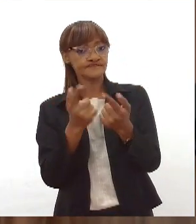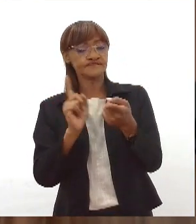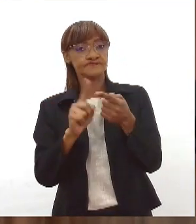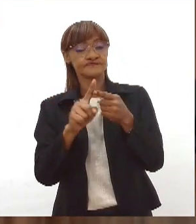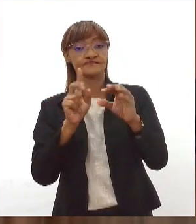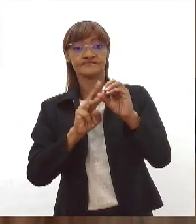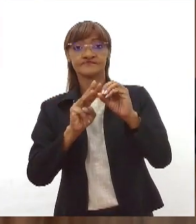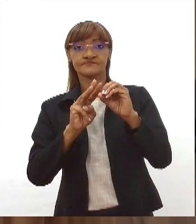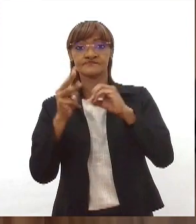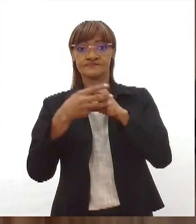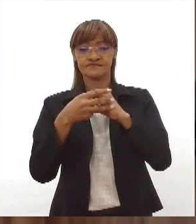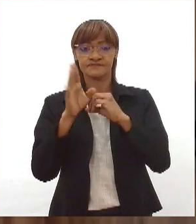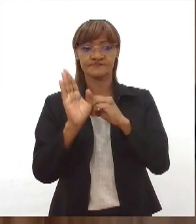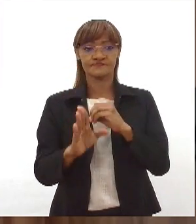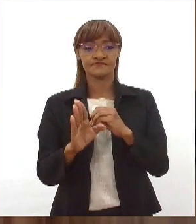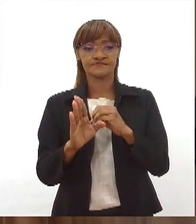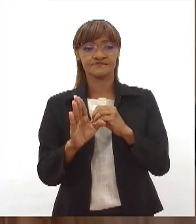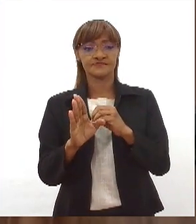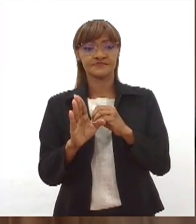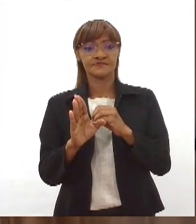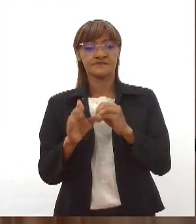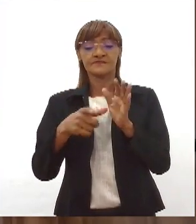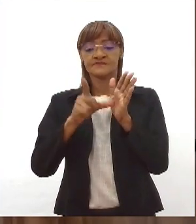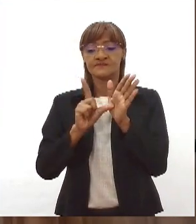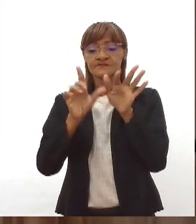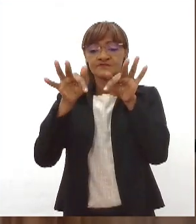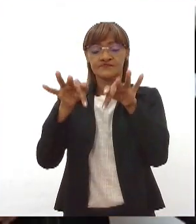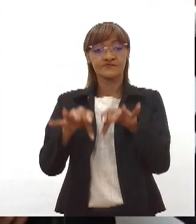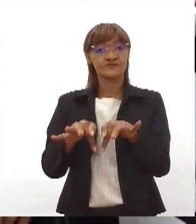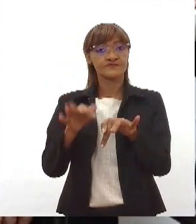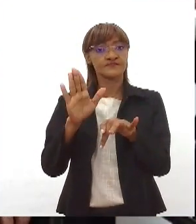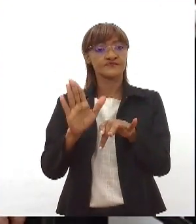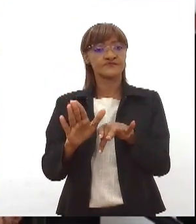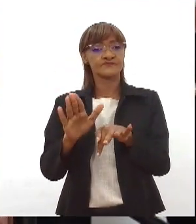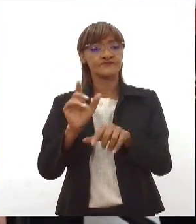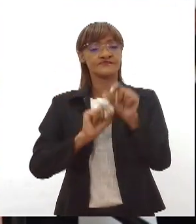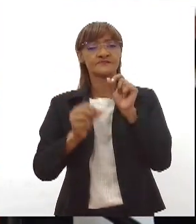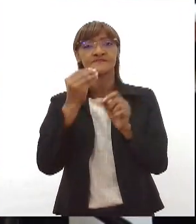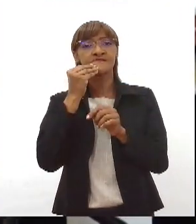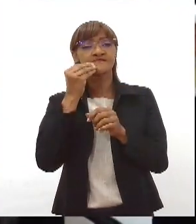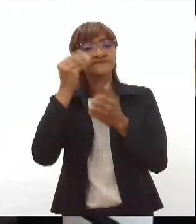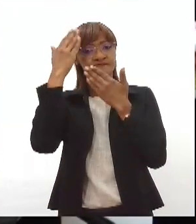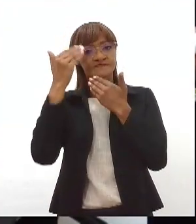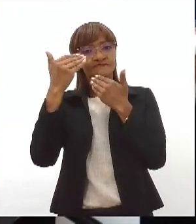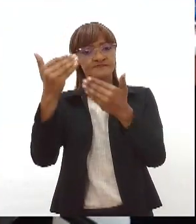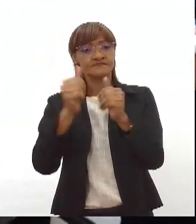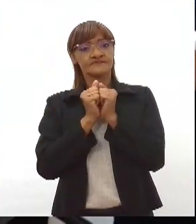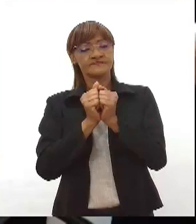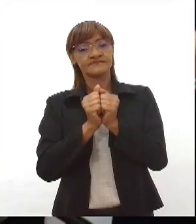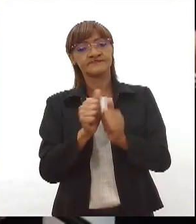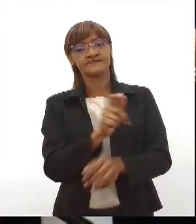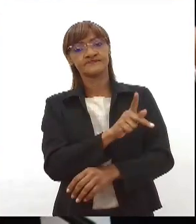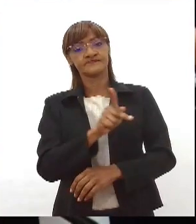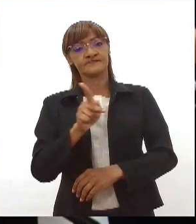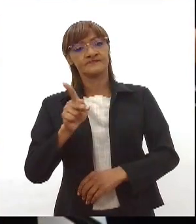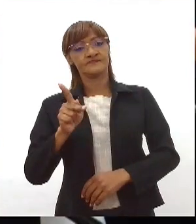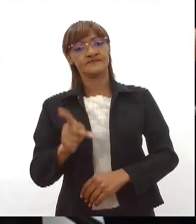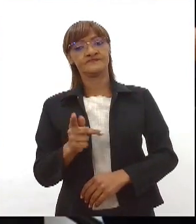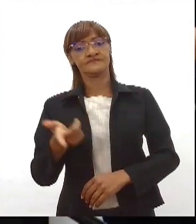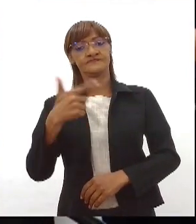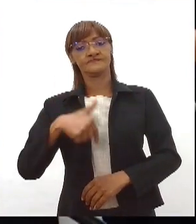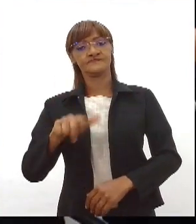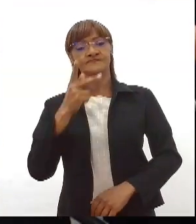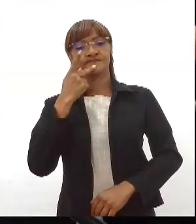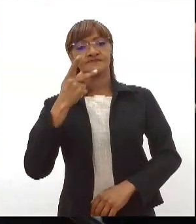virou uma oportunidade para agradecer os avanços conquistados junto à presidência e reafirmar que o